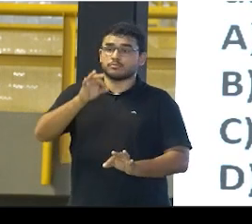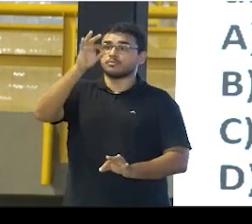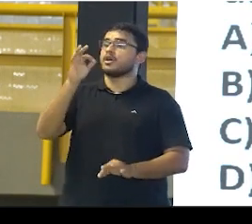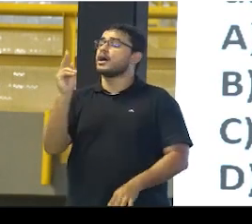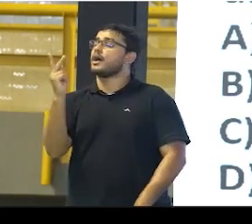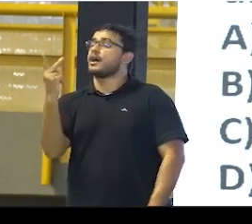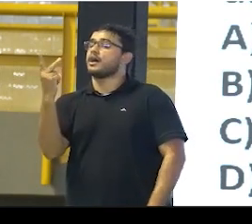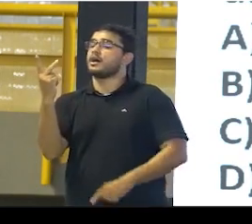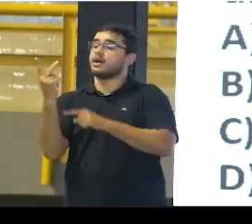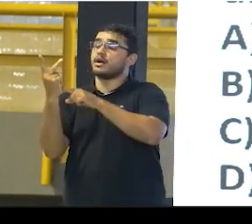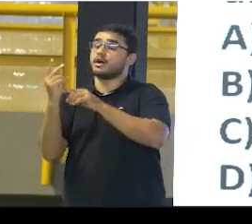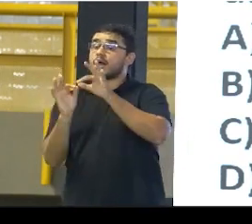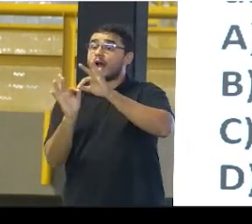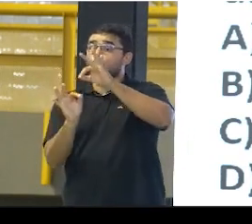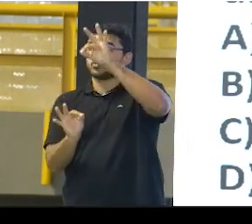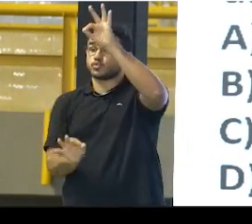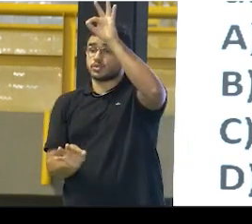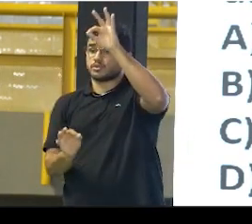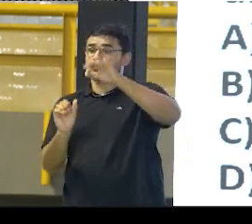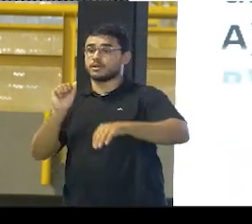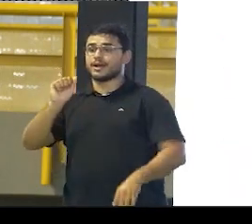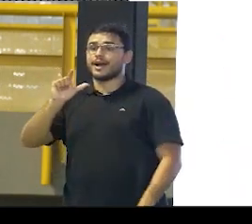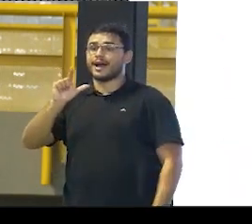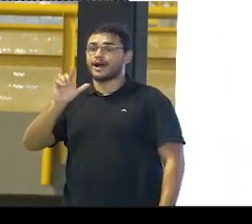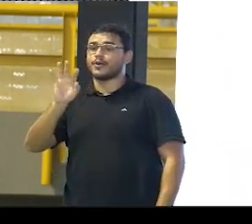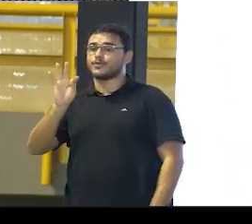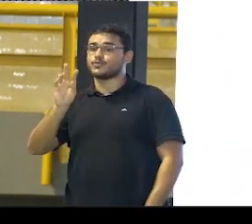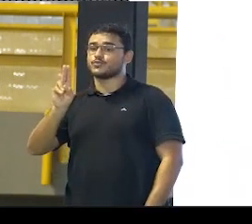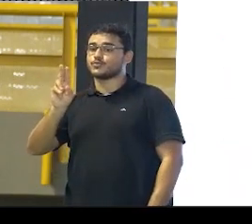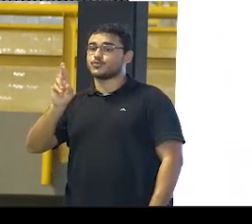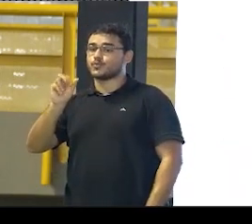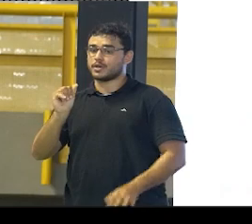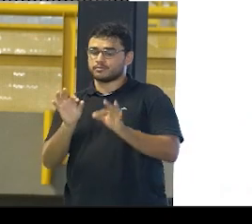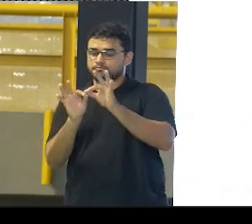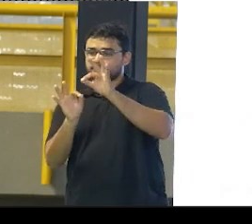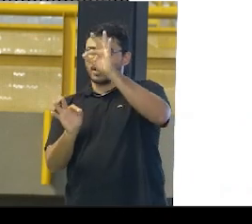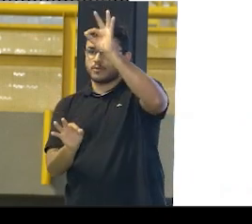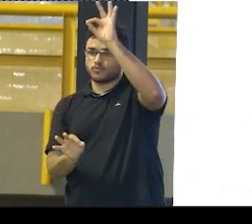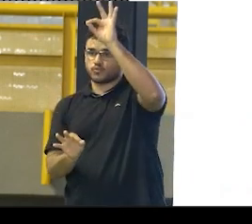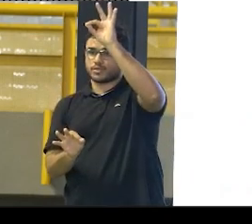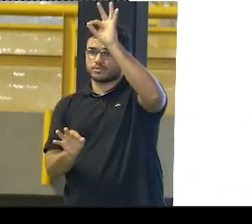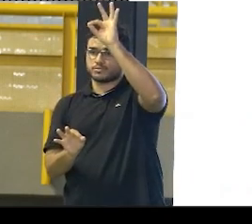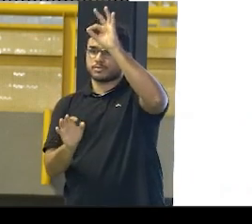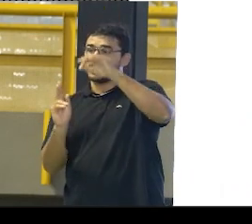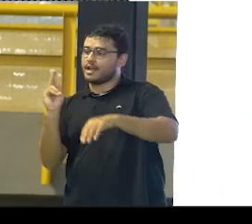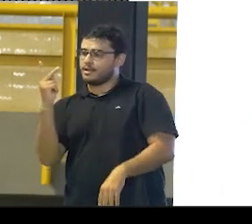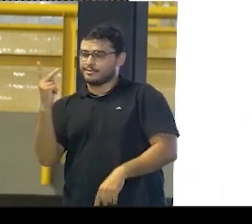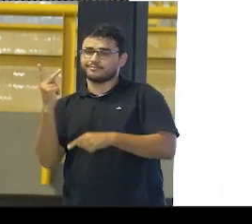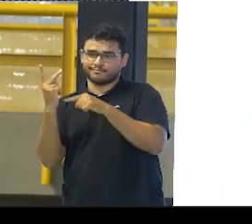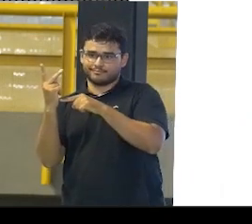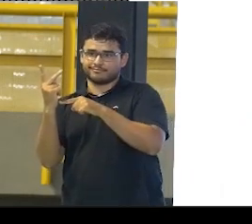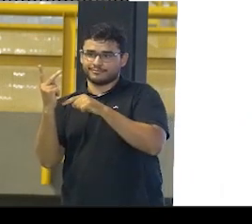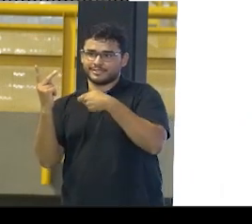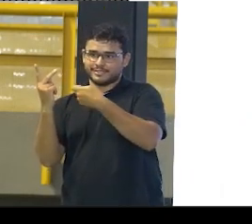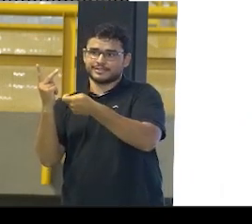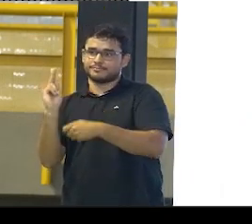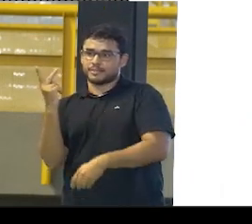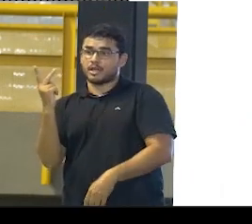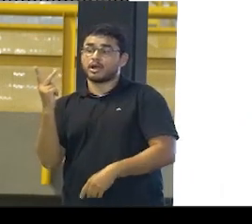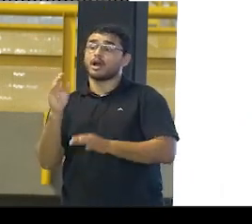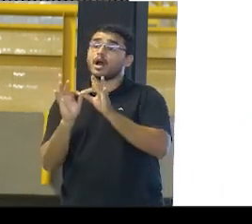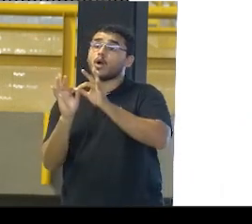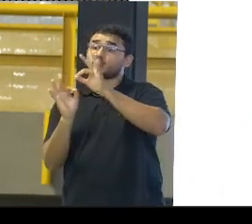você pegar o triângulo, esse triângulozinho aqui, BAC, quem que é o seno desse ângulo? É